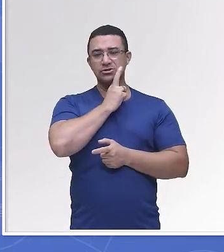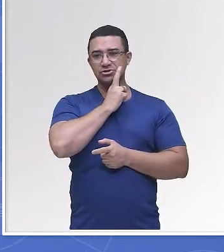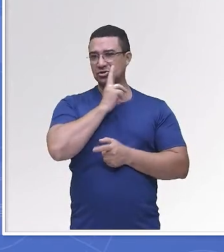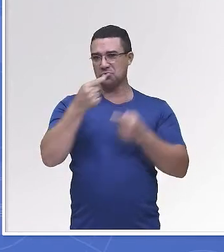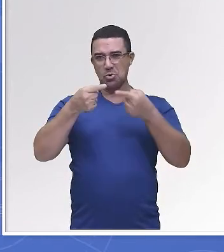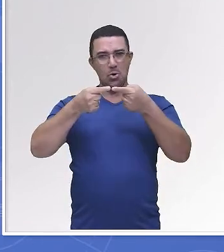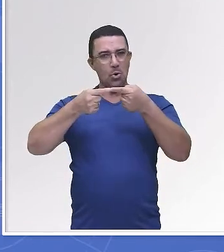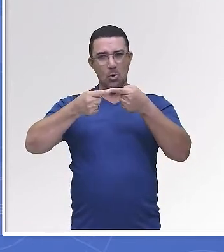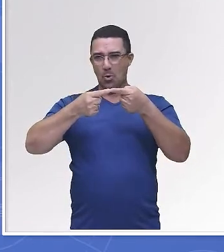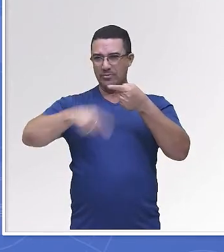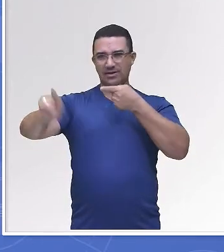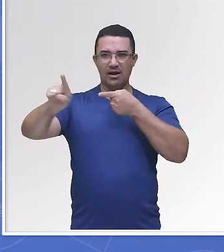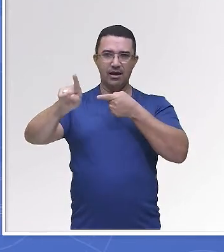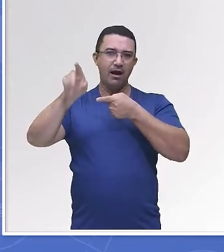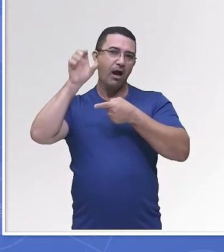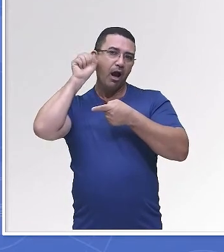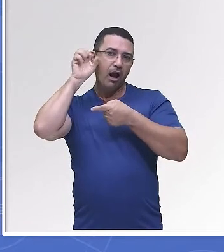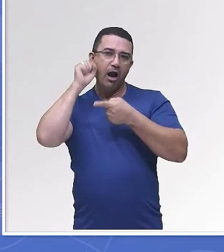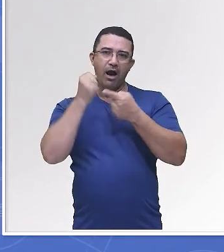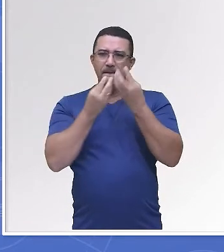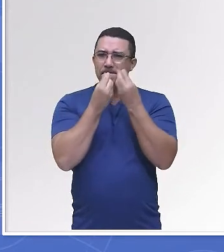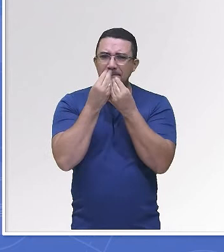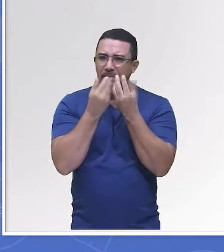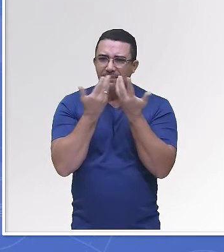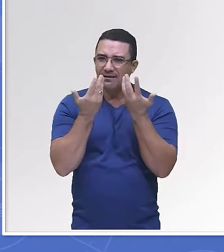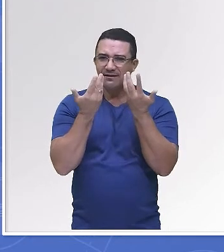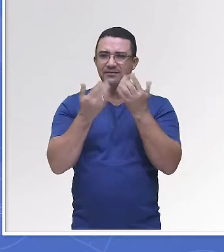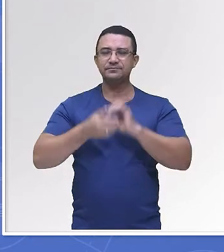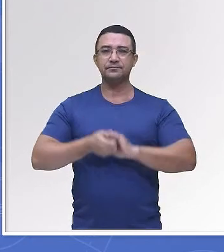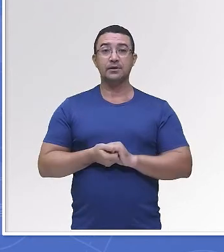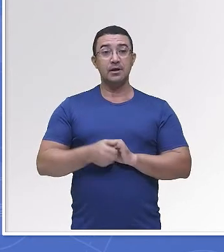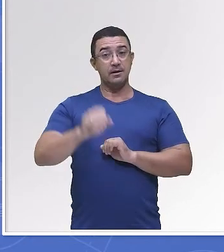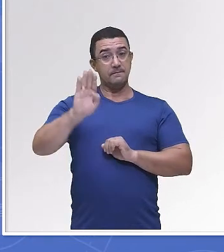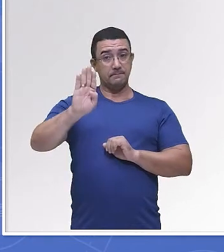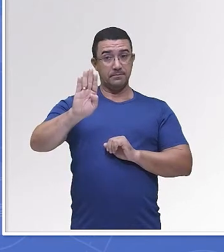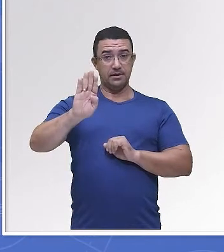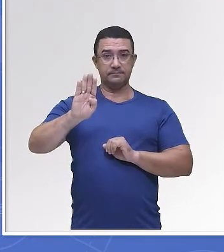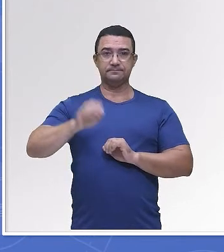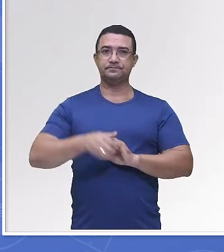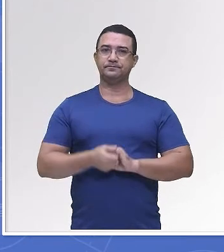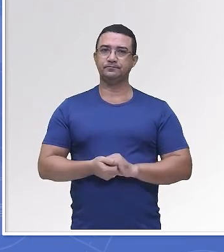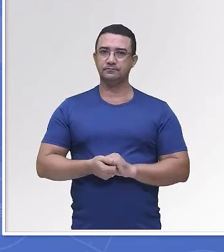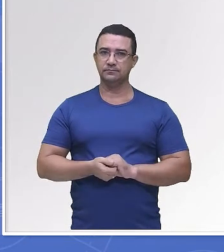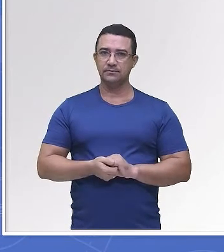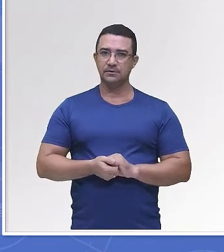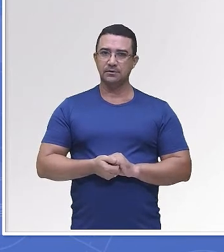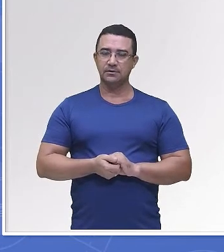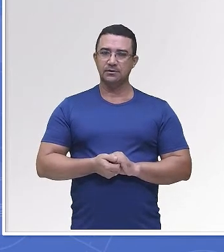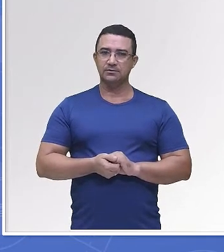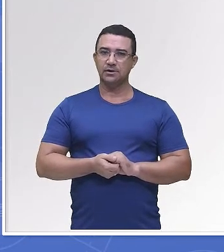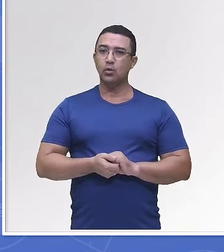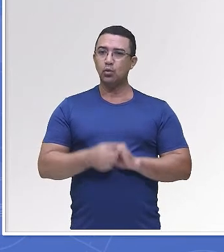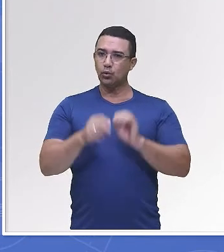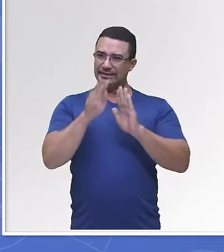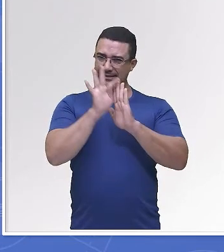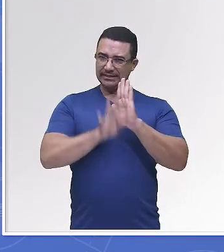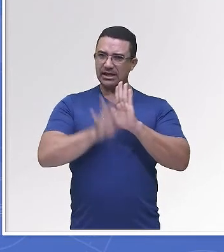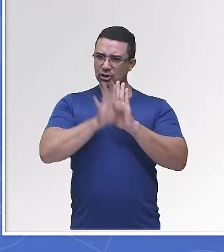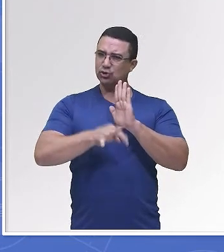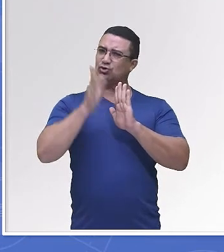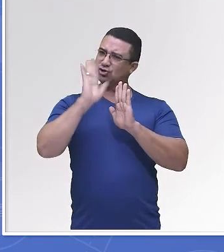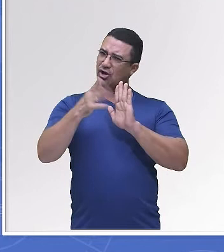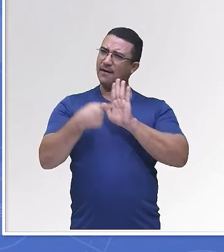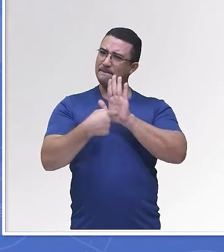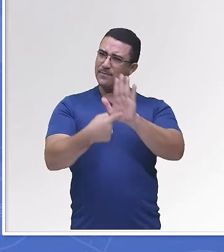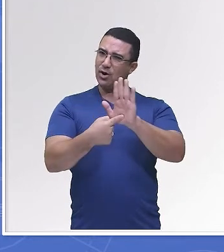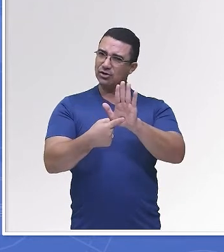A, tá bom? Já a alternativa B, olha como só é diferente. O próprio texto já diz que é